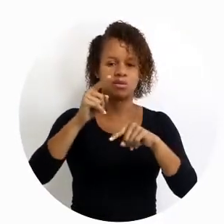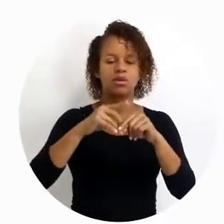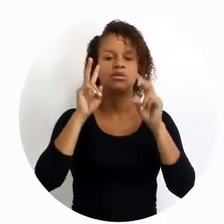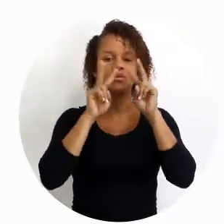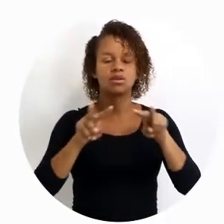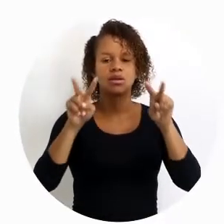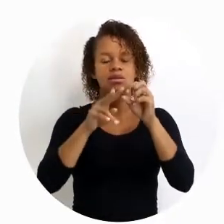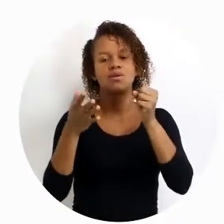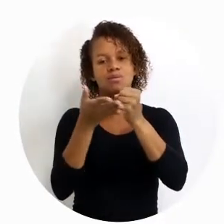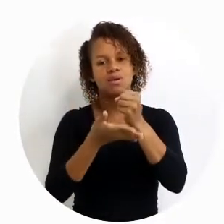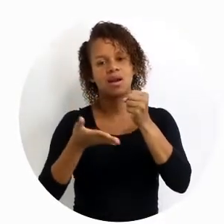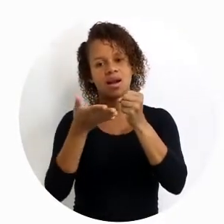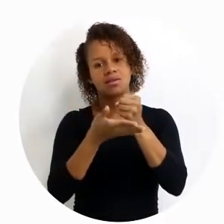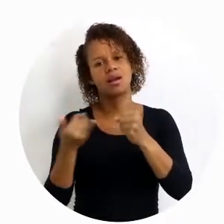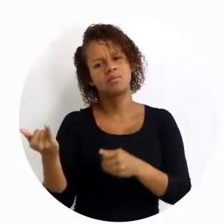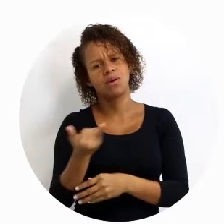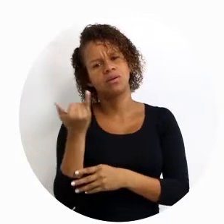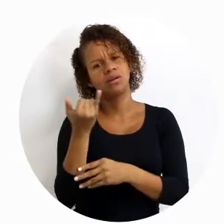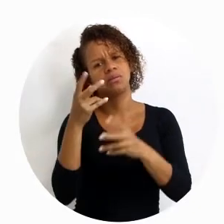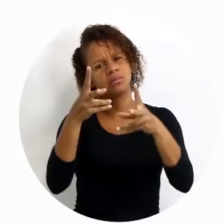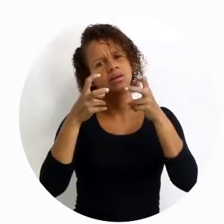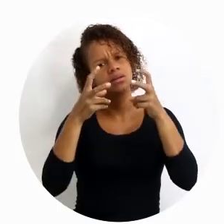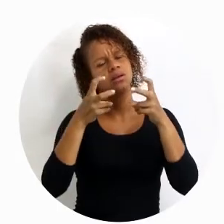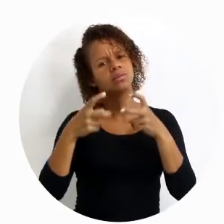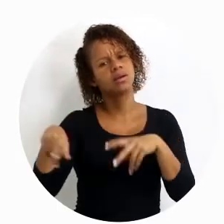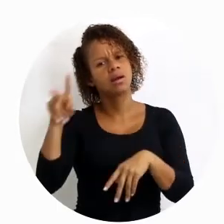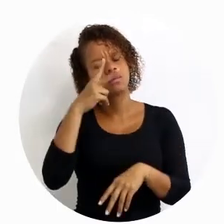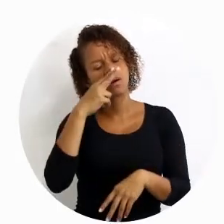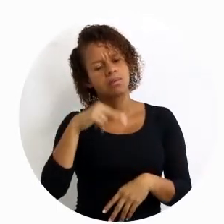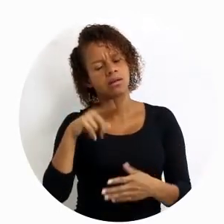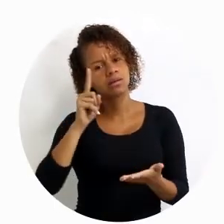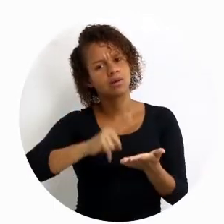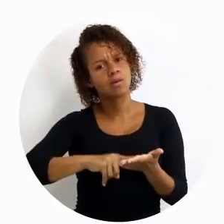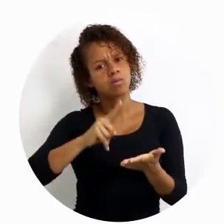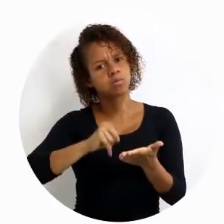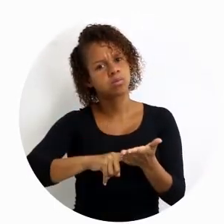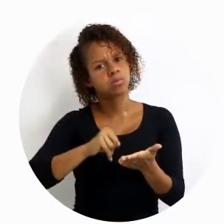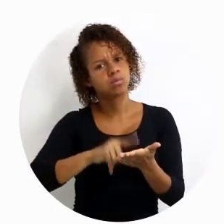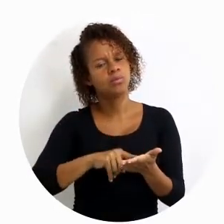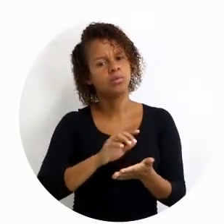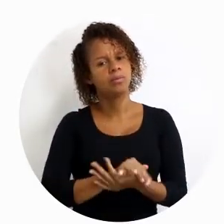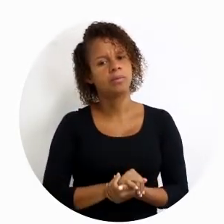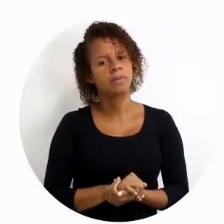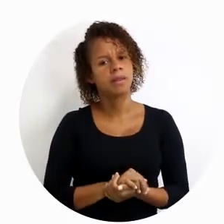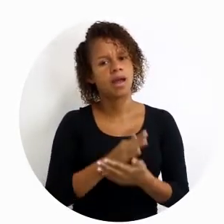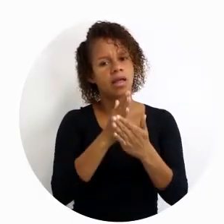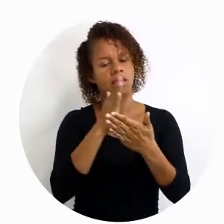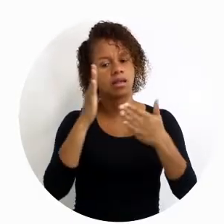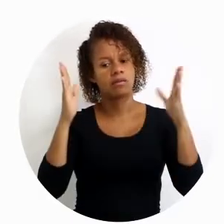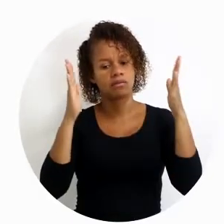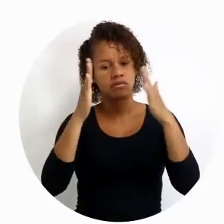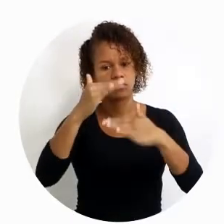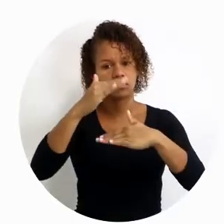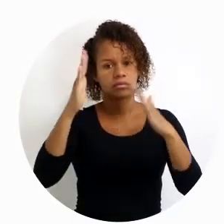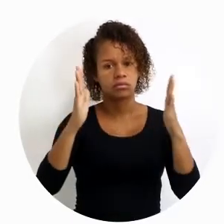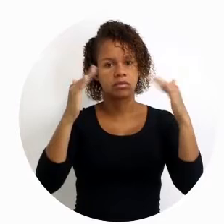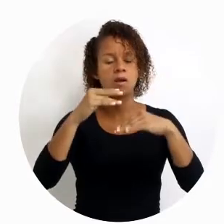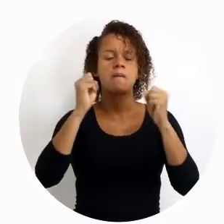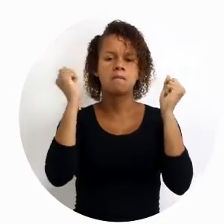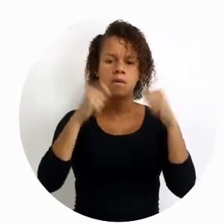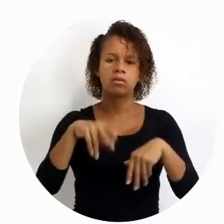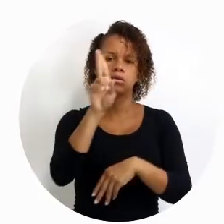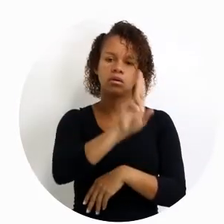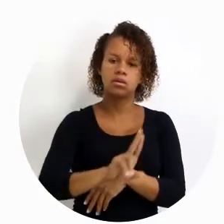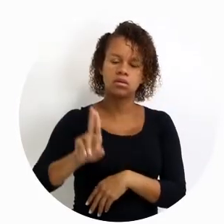de visualização básica. É importante perceber que a maior parte desses comandos de visualização eles podem